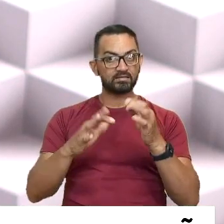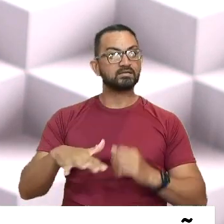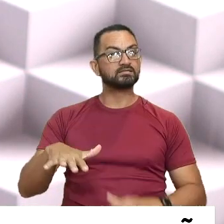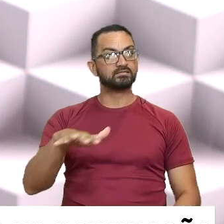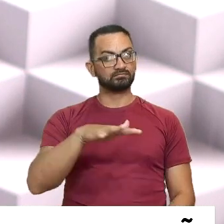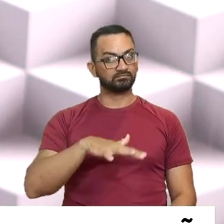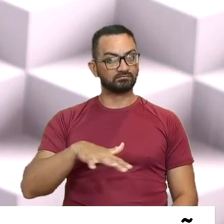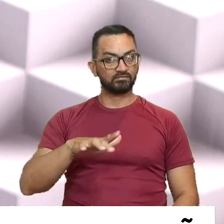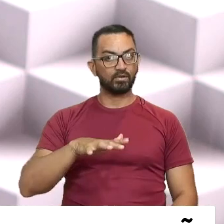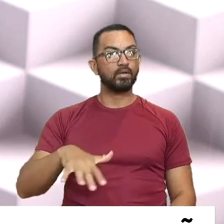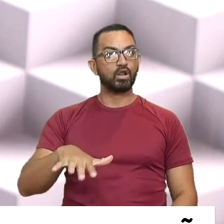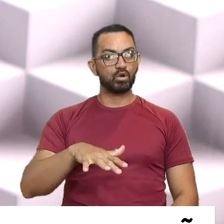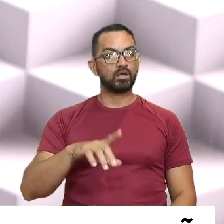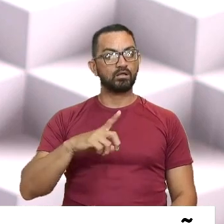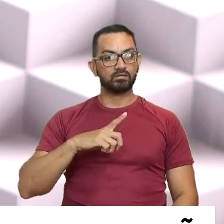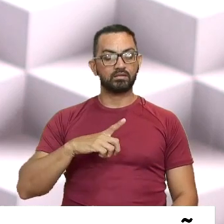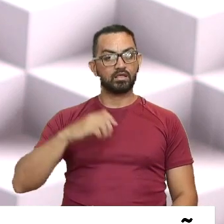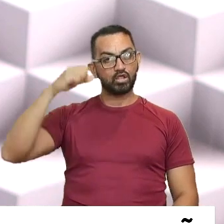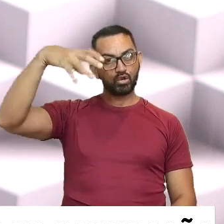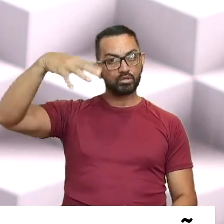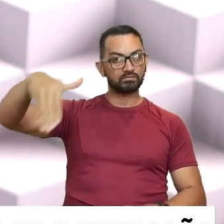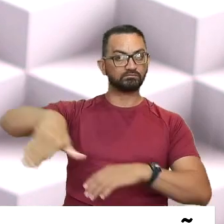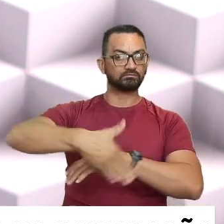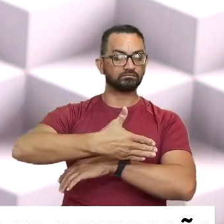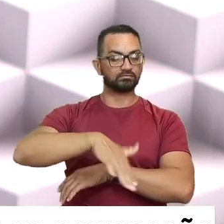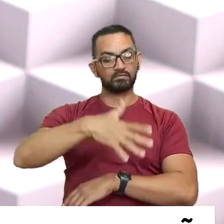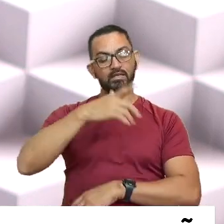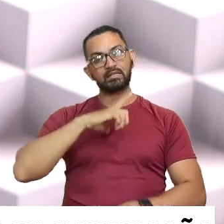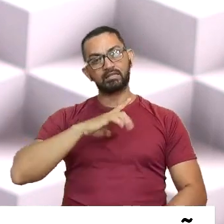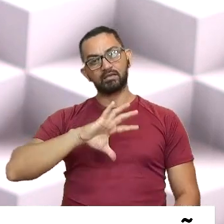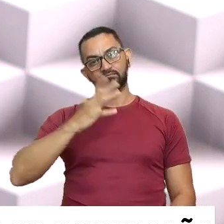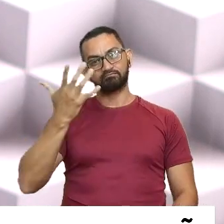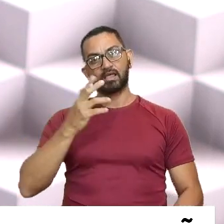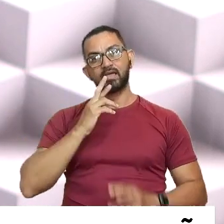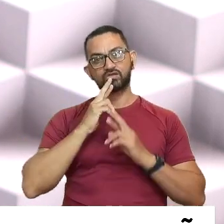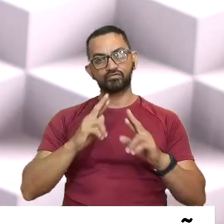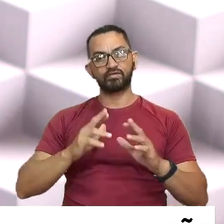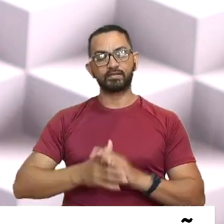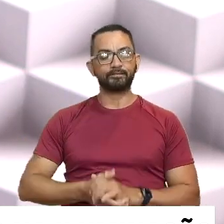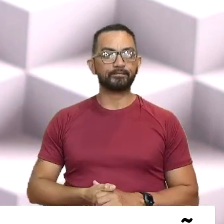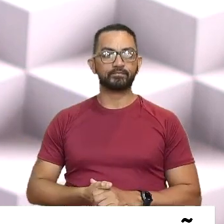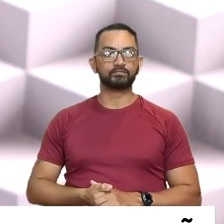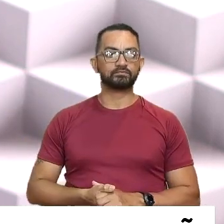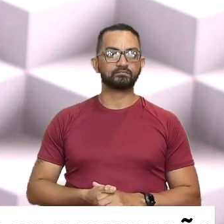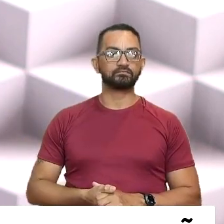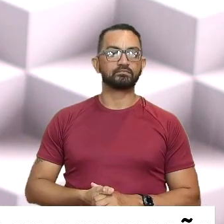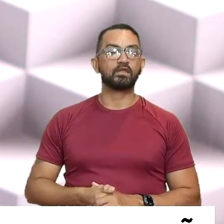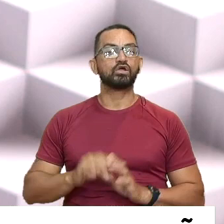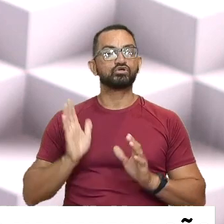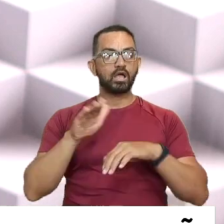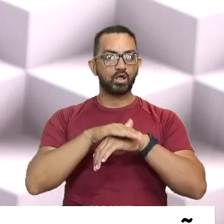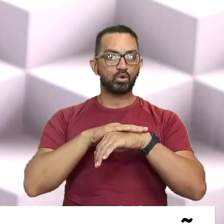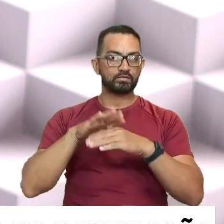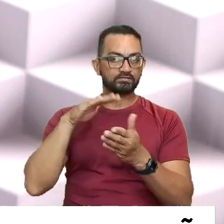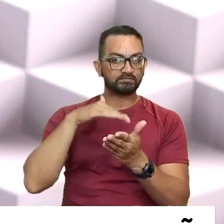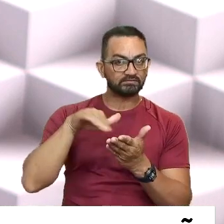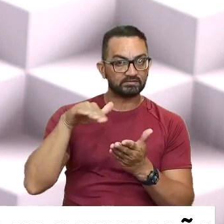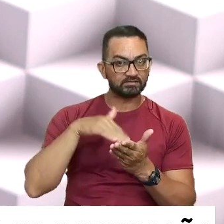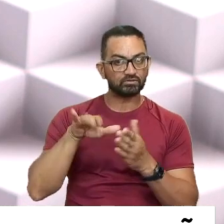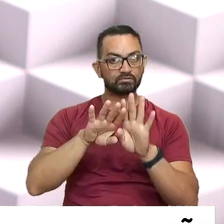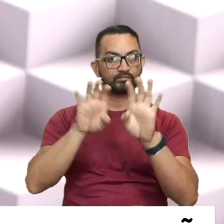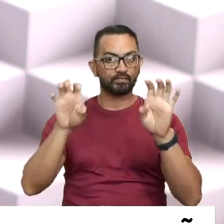das autoridades para o local, né? Para a questão da iluminação pública, para que a situação seja resolvida. E aí, gente, a gente conversou